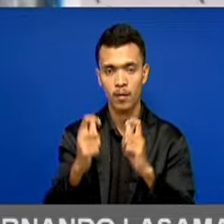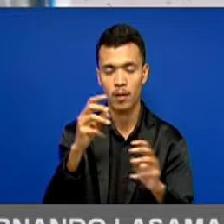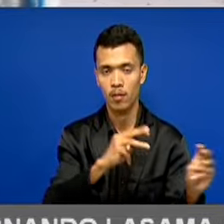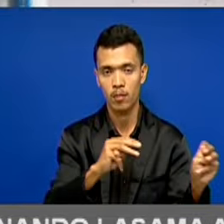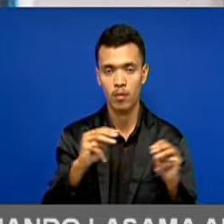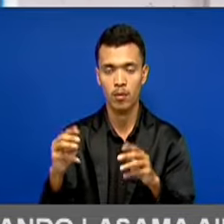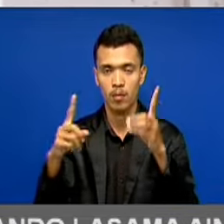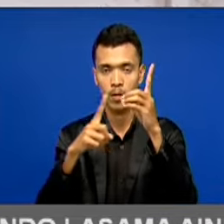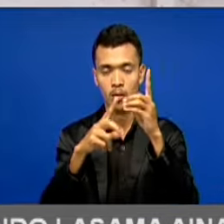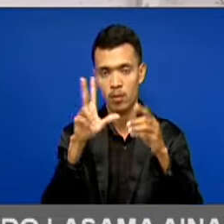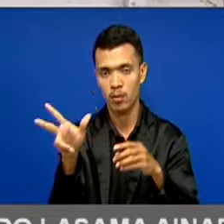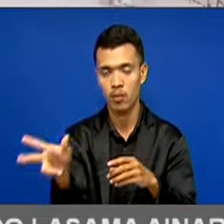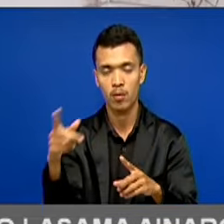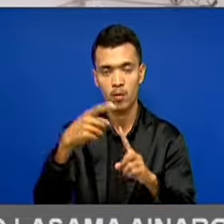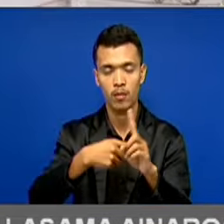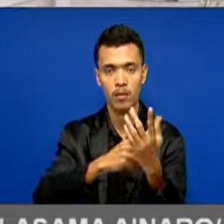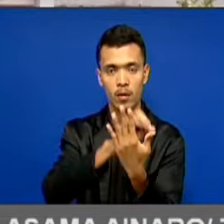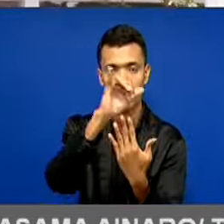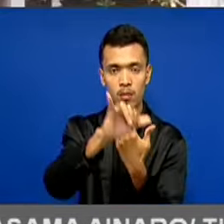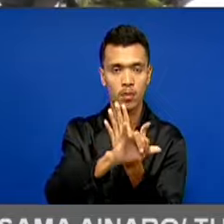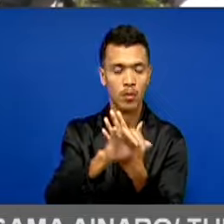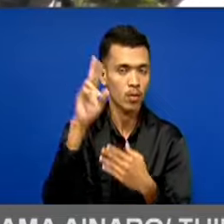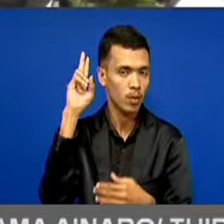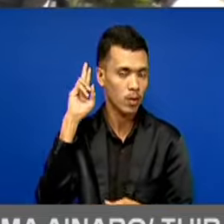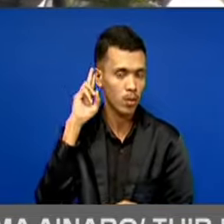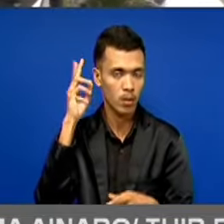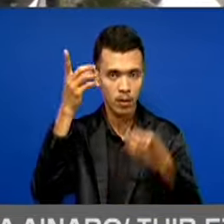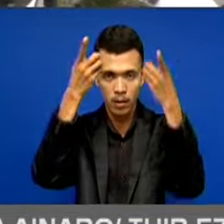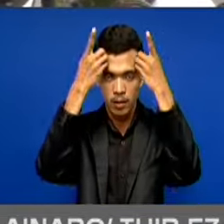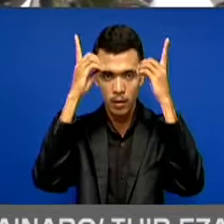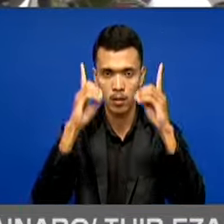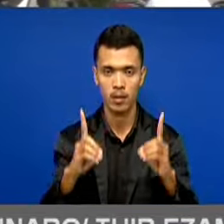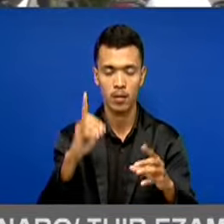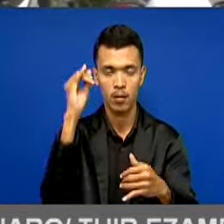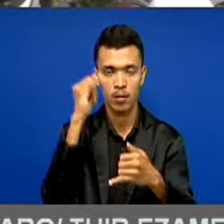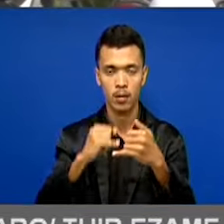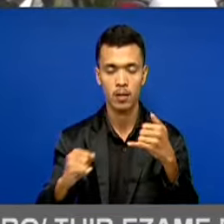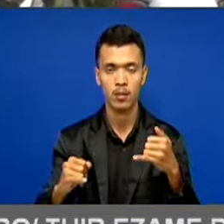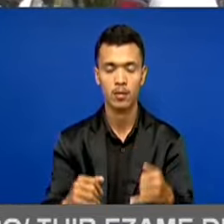nulo, fulan julho roderou na decisão final. Manuel Guzmão, Domingos de Deus, RTTL.